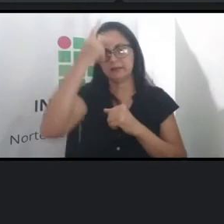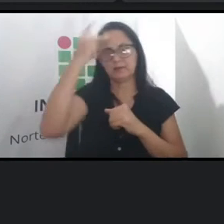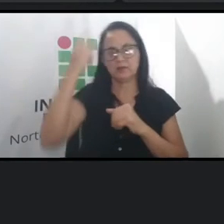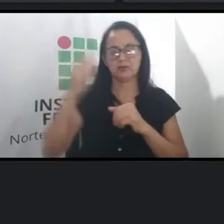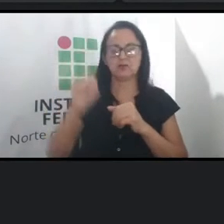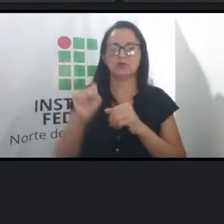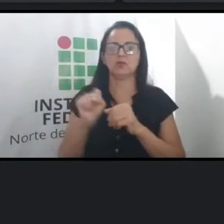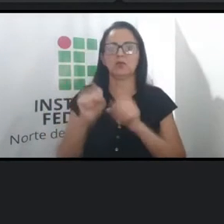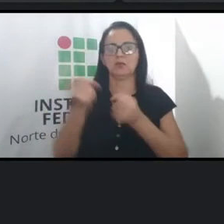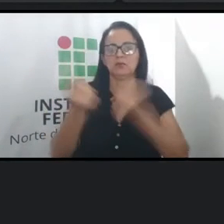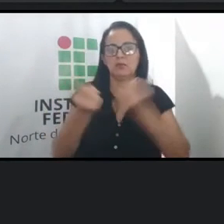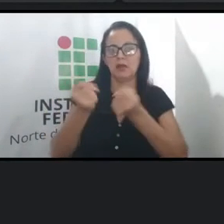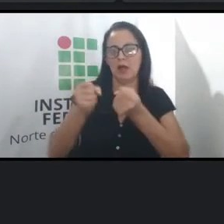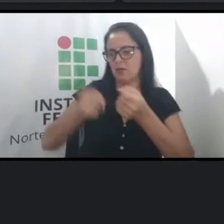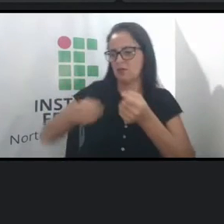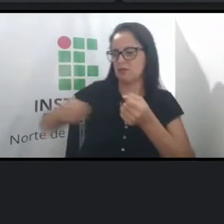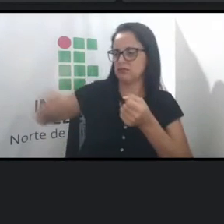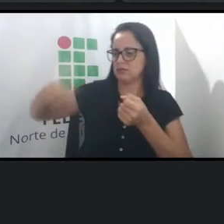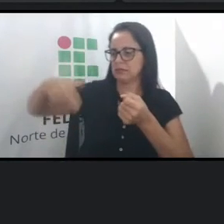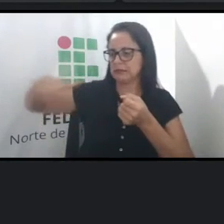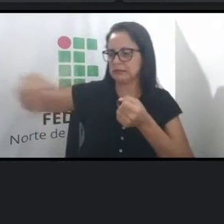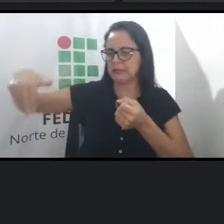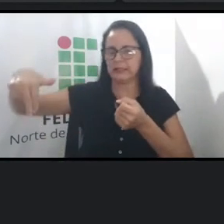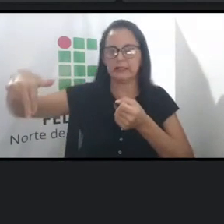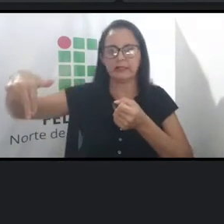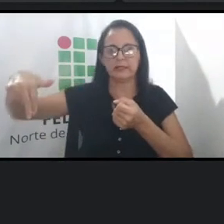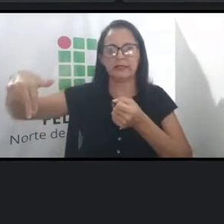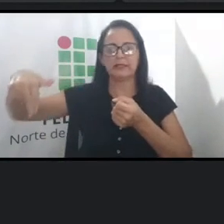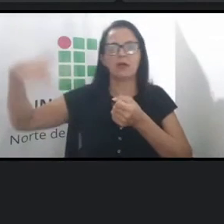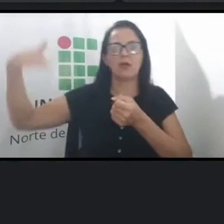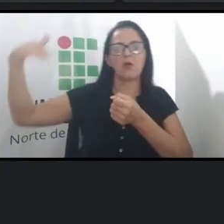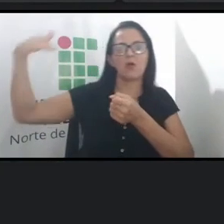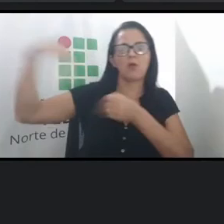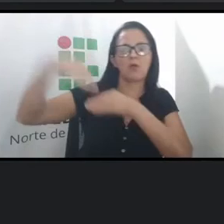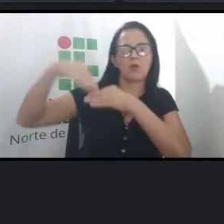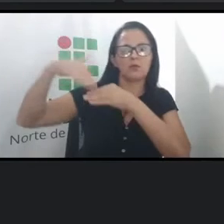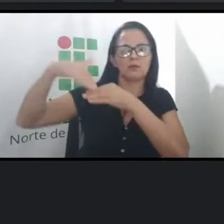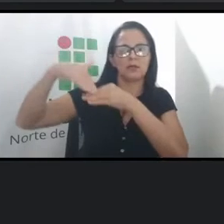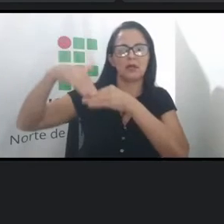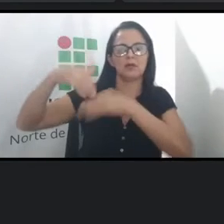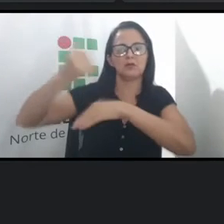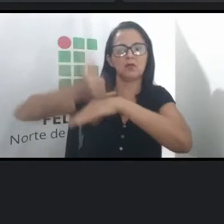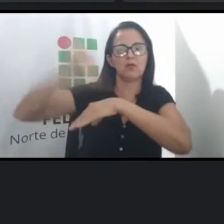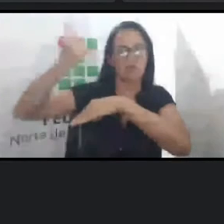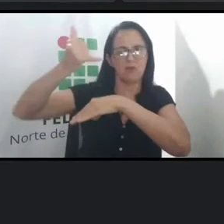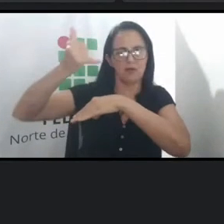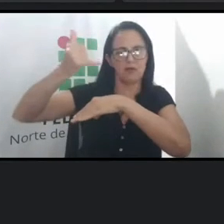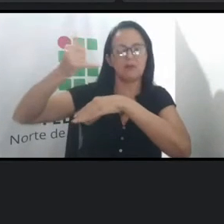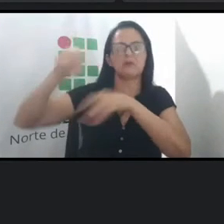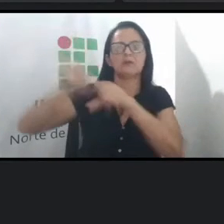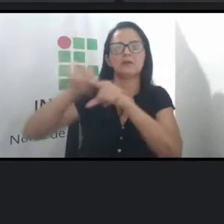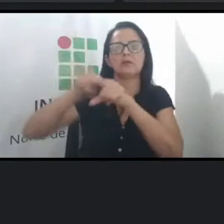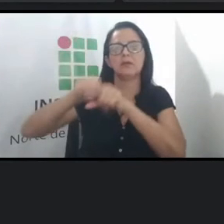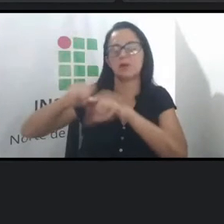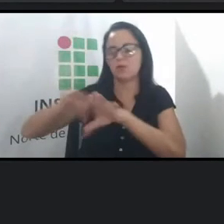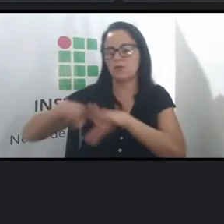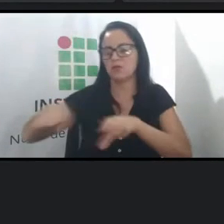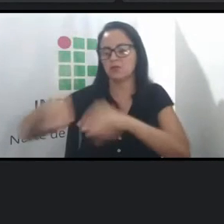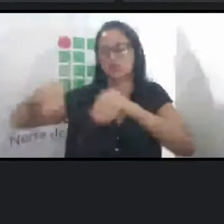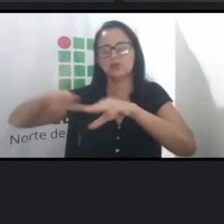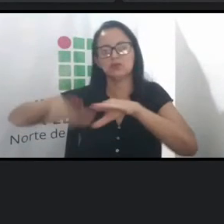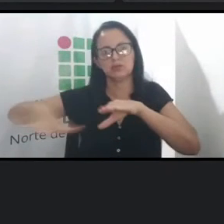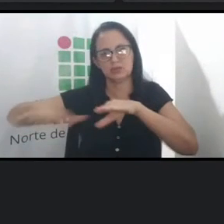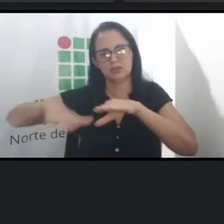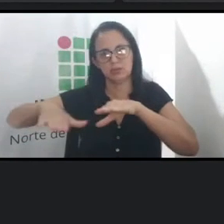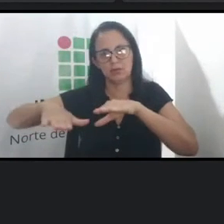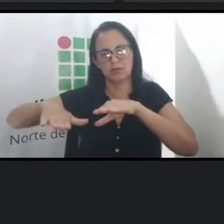ao contato com a lataria e a contato com o solo, caso esteja energizado, o